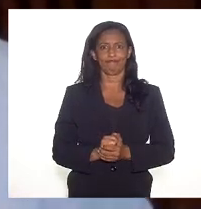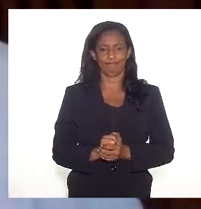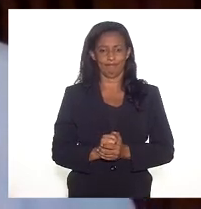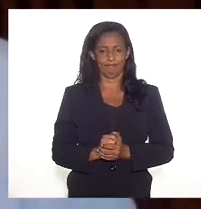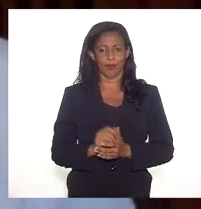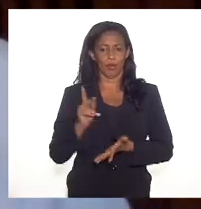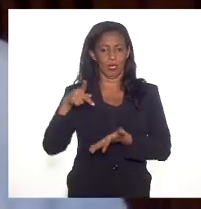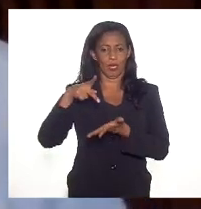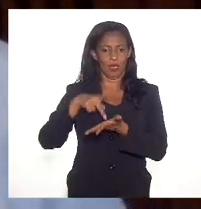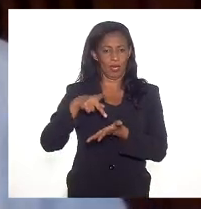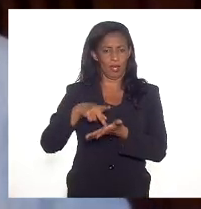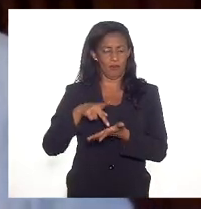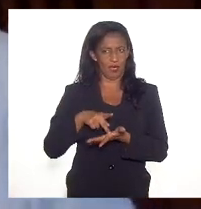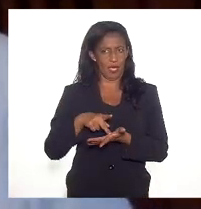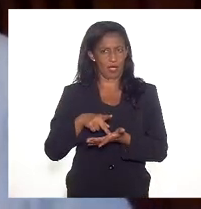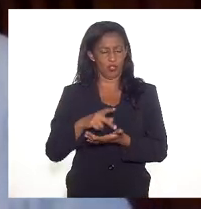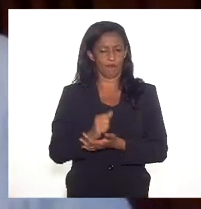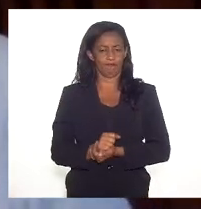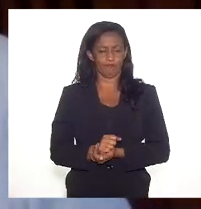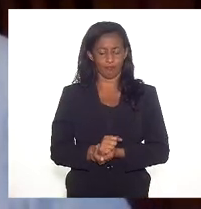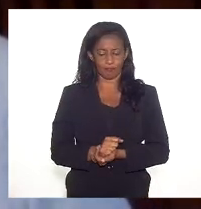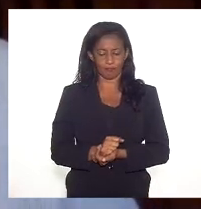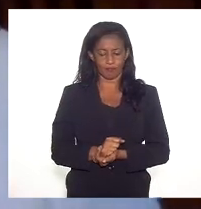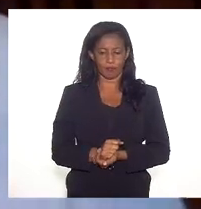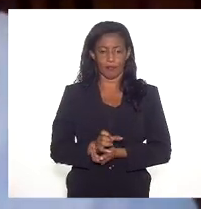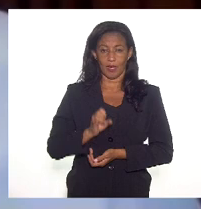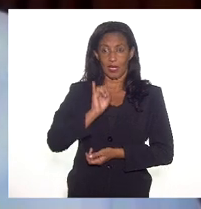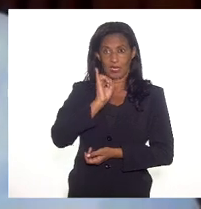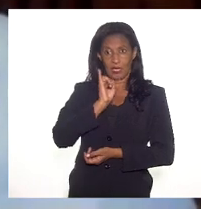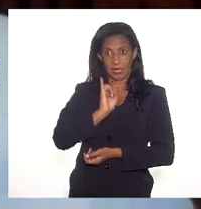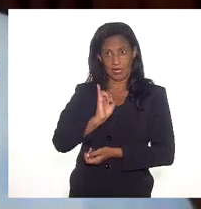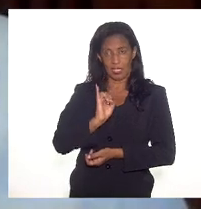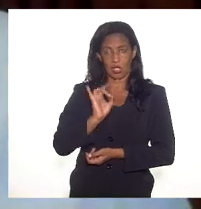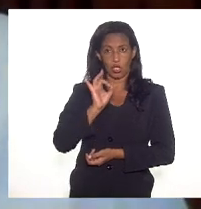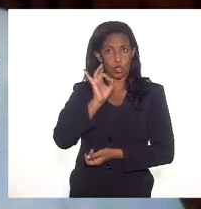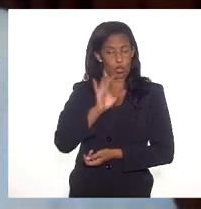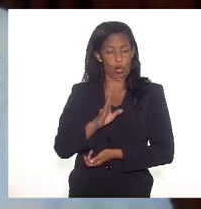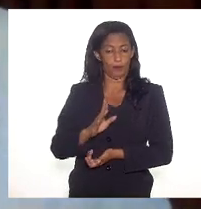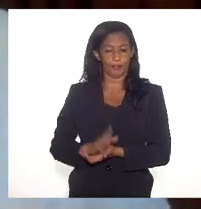O que, na verdade, impõe que só será